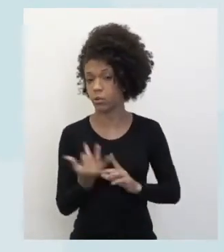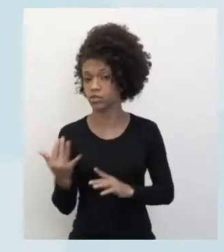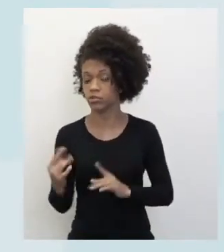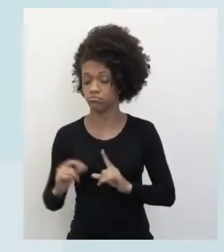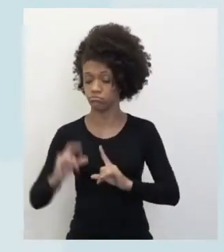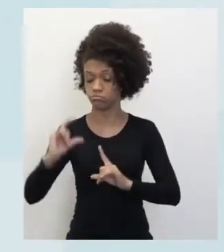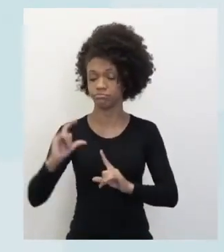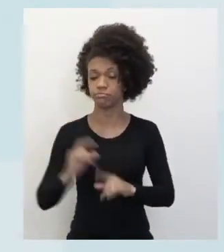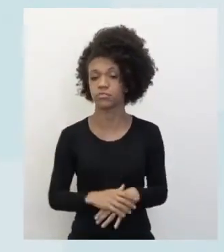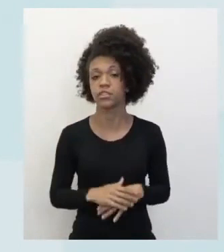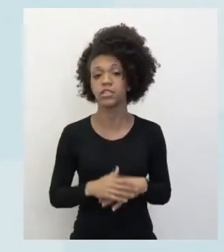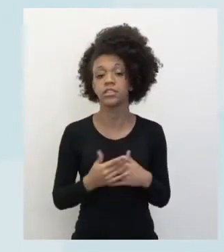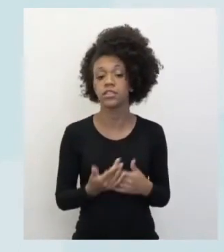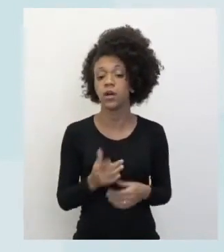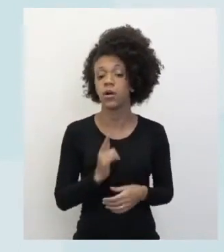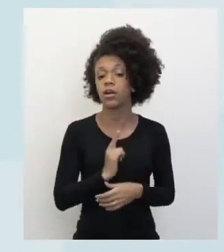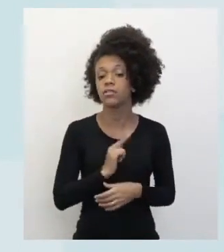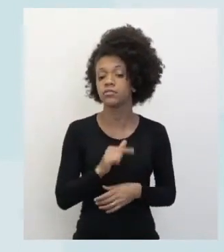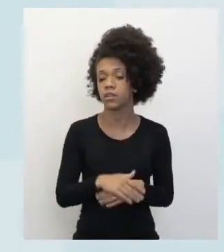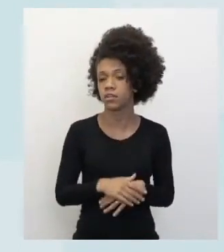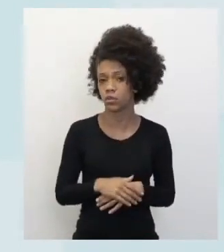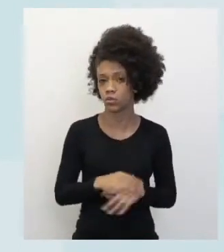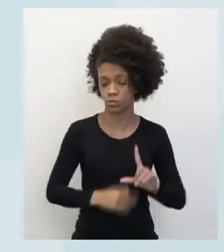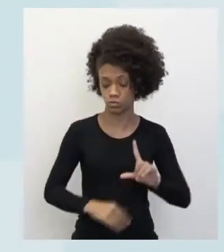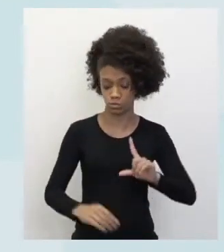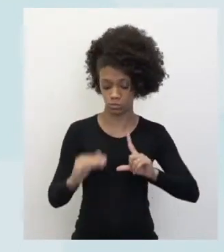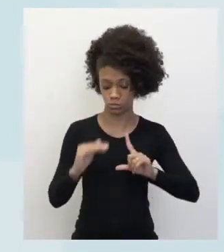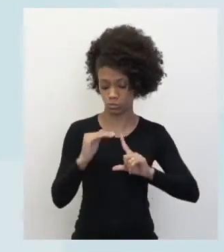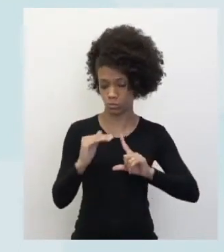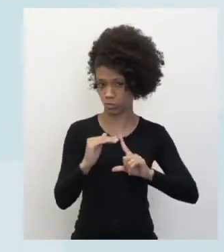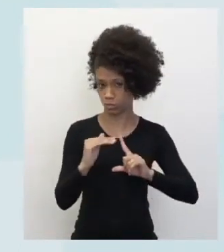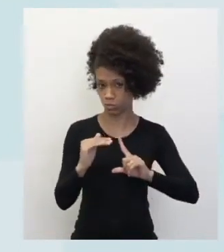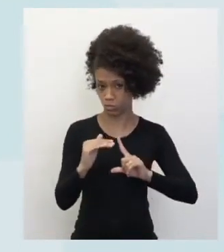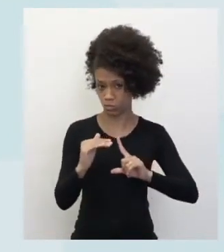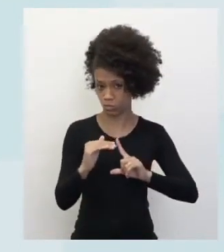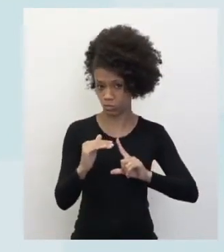topo. Então, quem estava aí no topo da sociedade